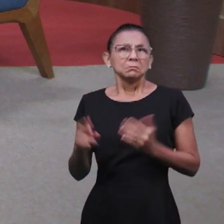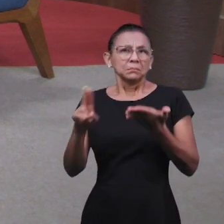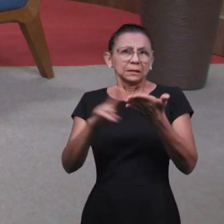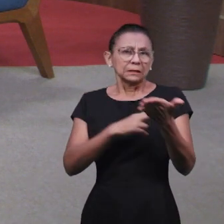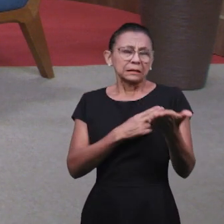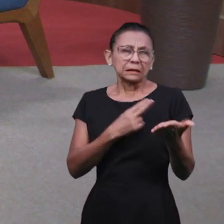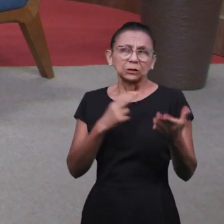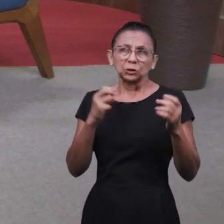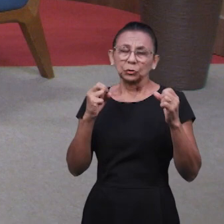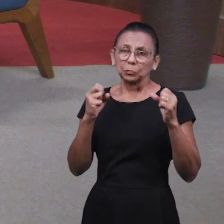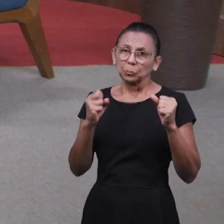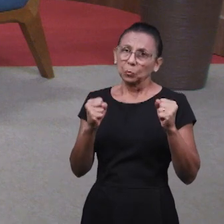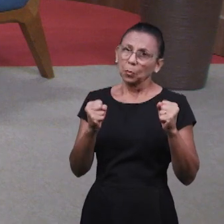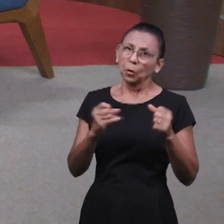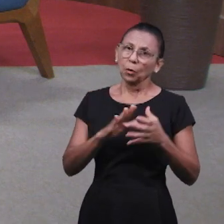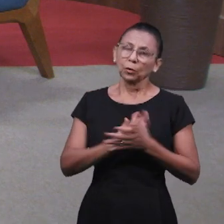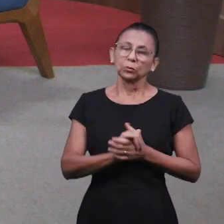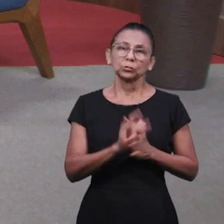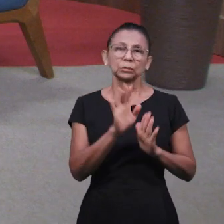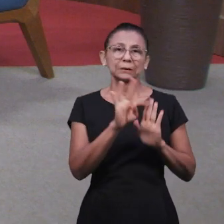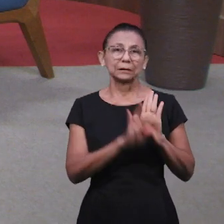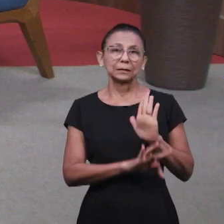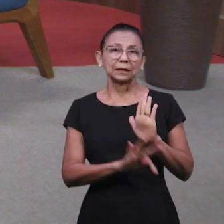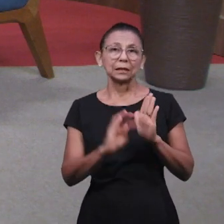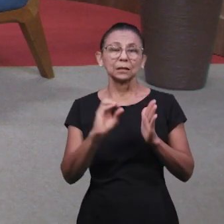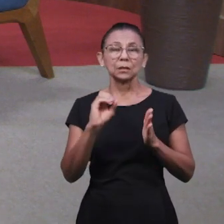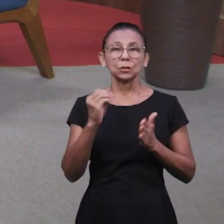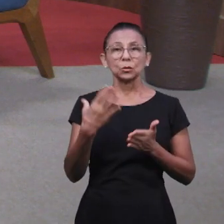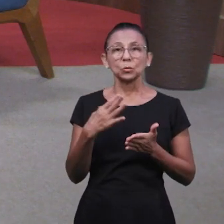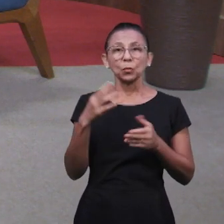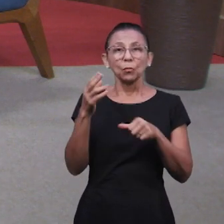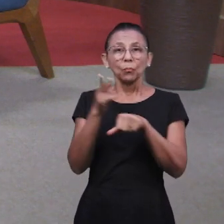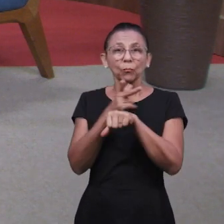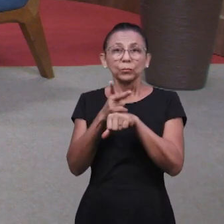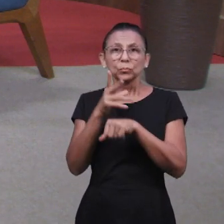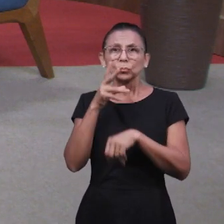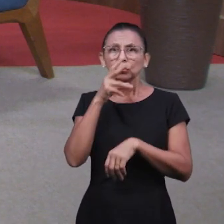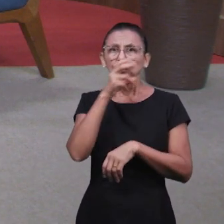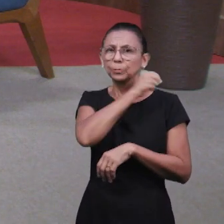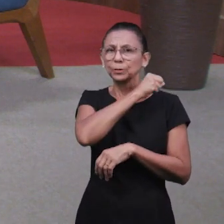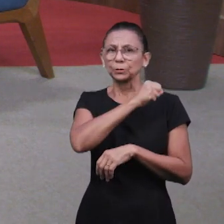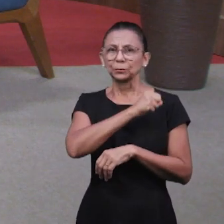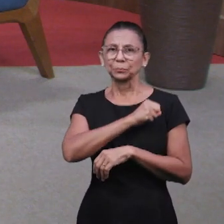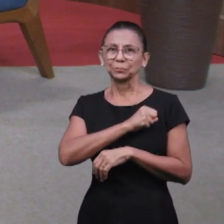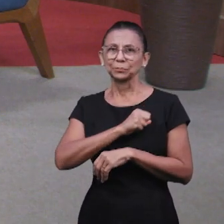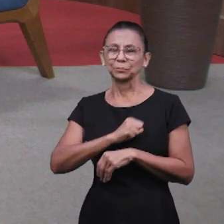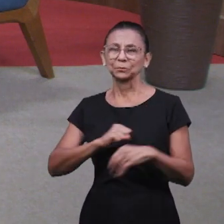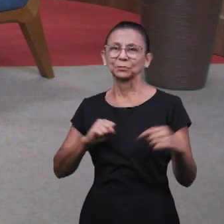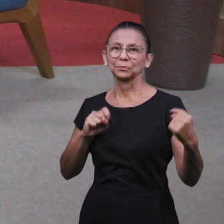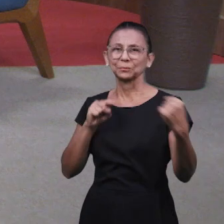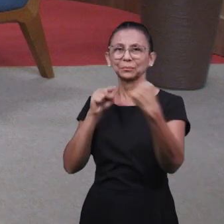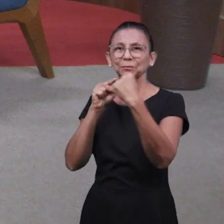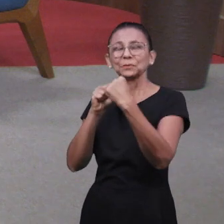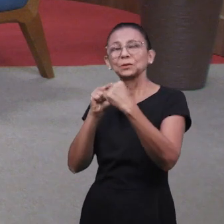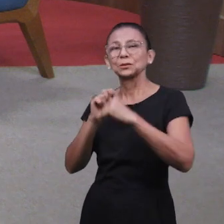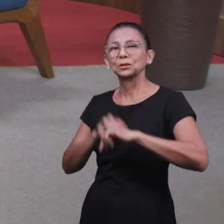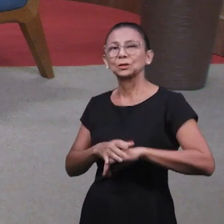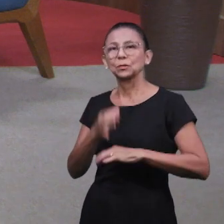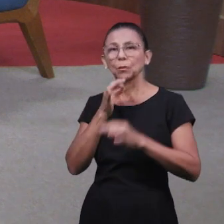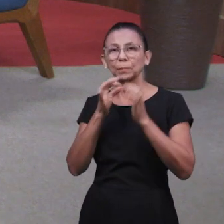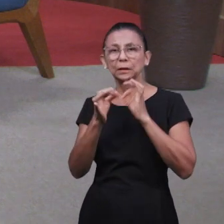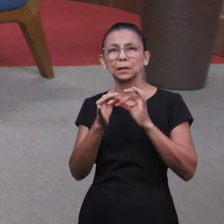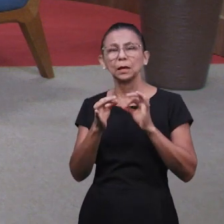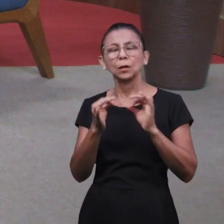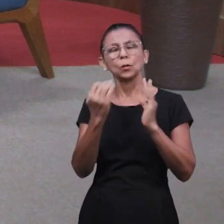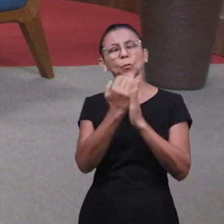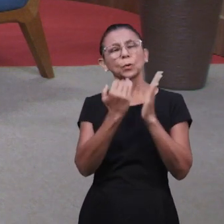Essa mensagem pode ser enviada na forma de texto ou na forma de um rápido vídeo. E o objetivo aqui é que